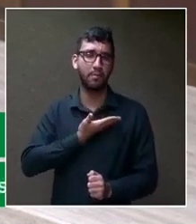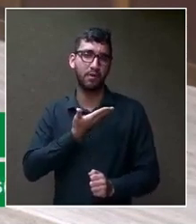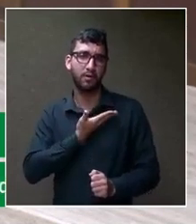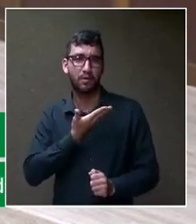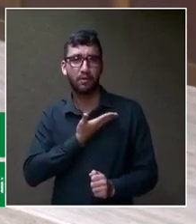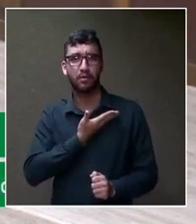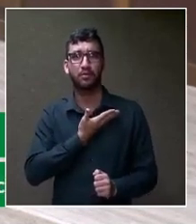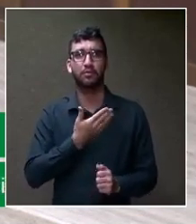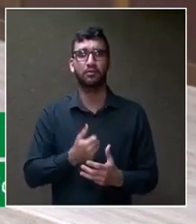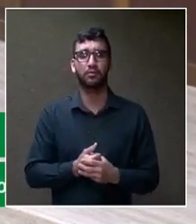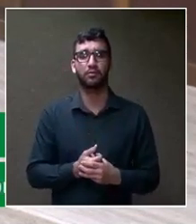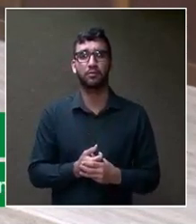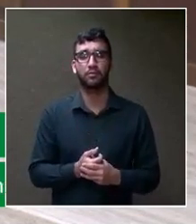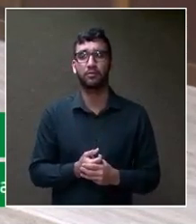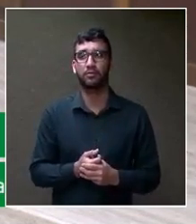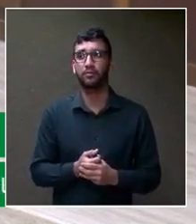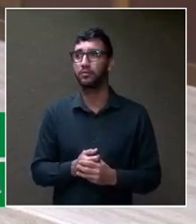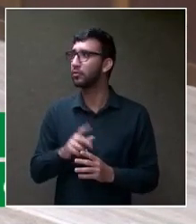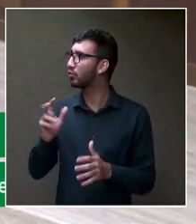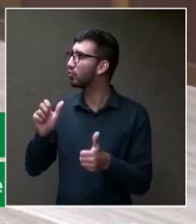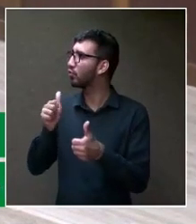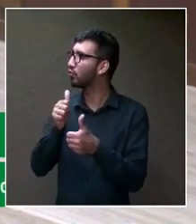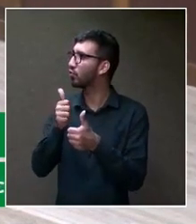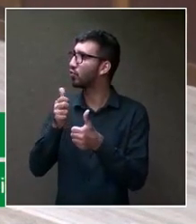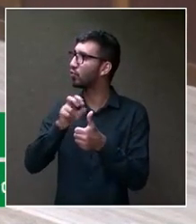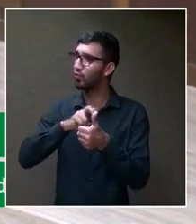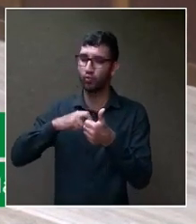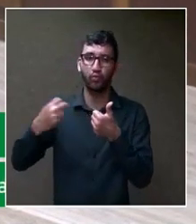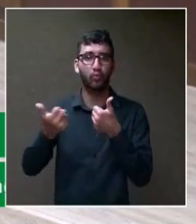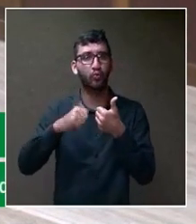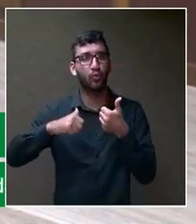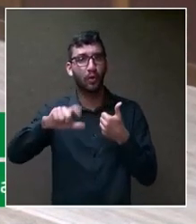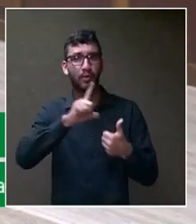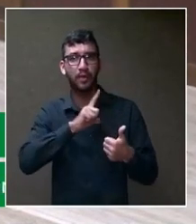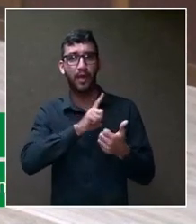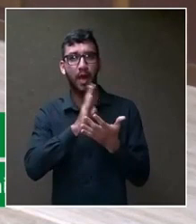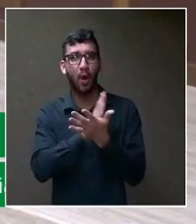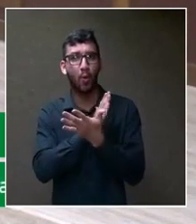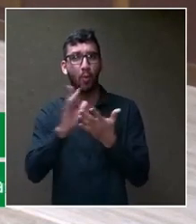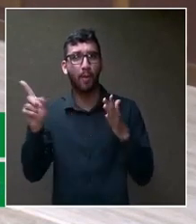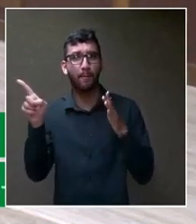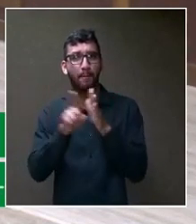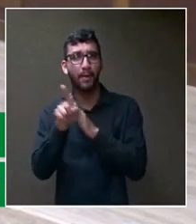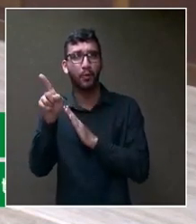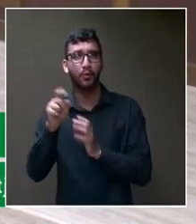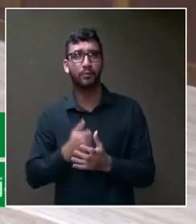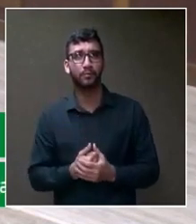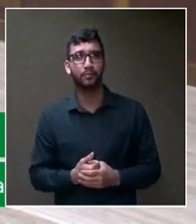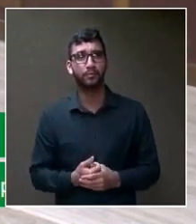Entendi. Os senhores jurados teriam alguma pergunta a fazer? Por favor.